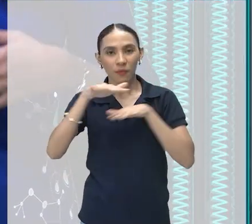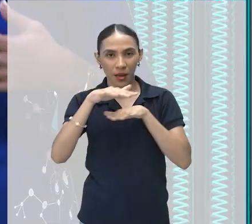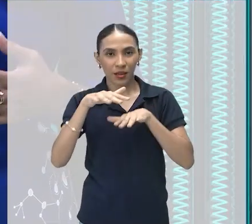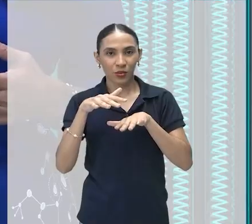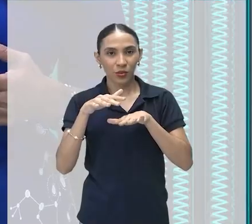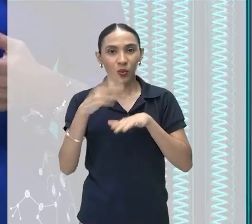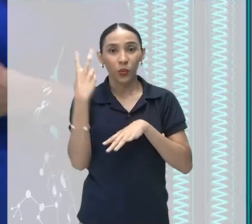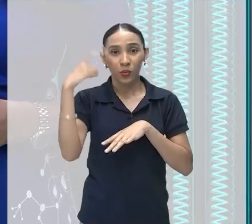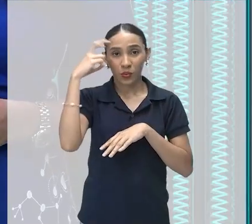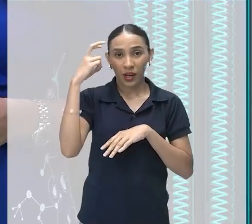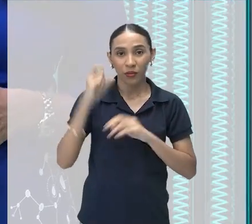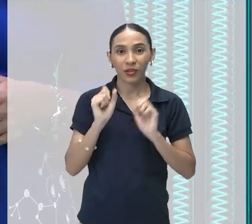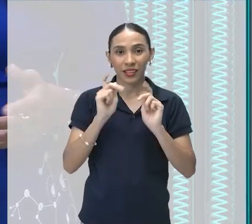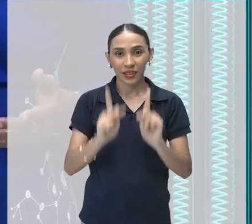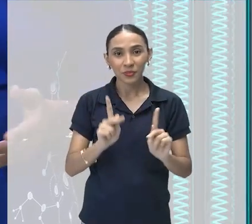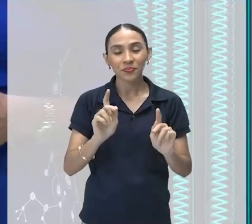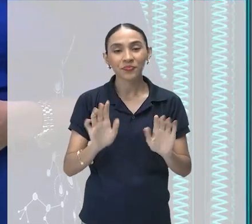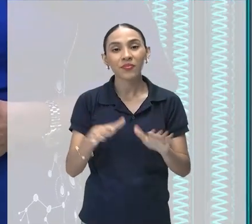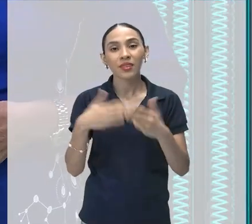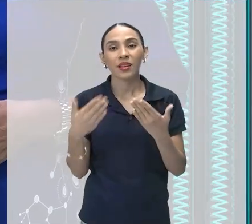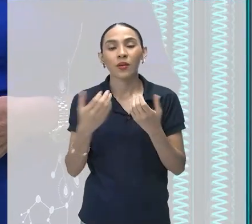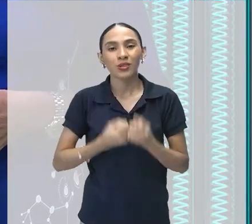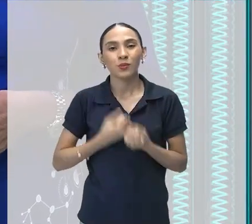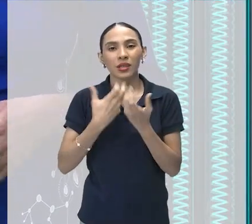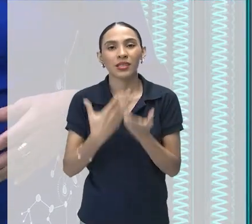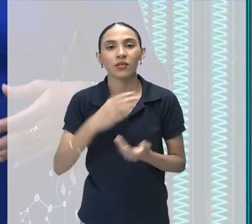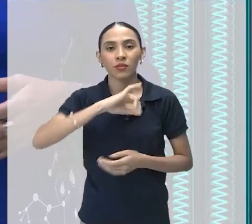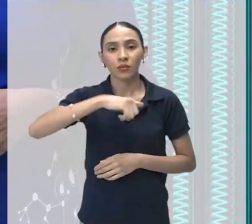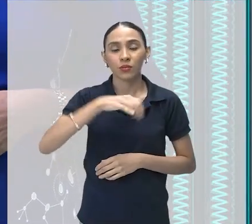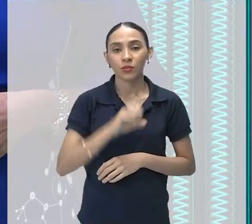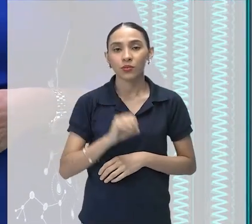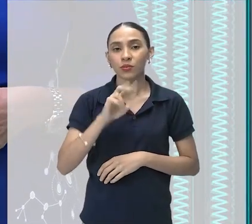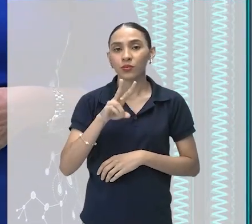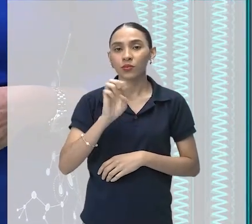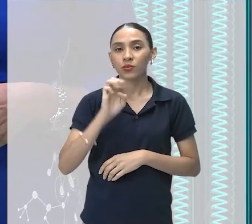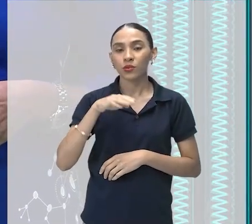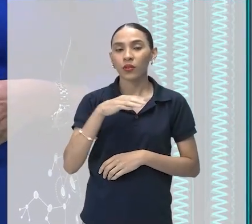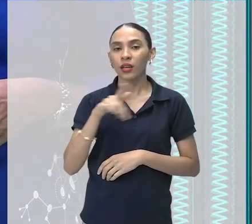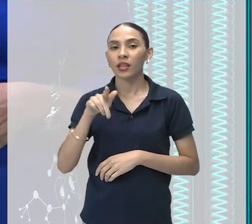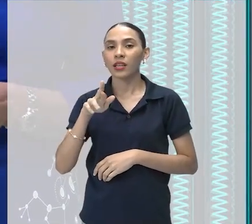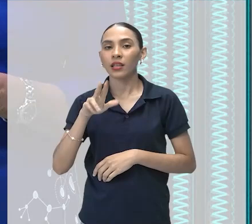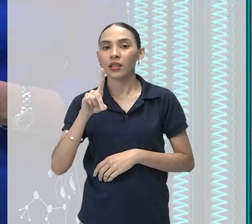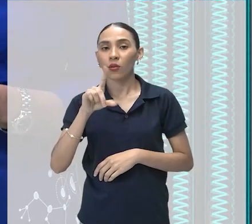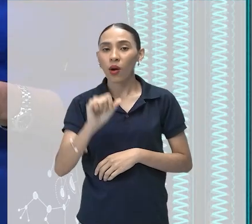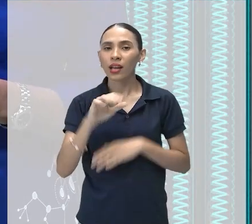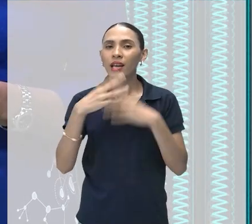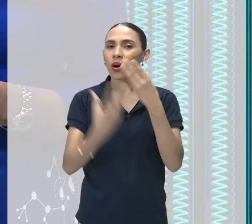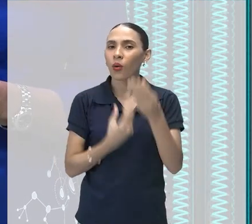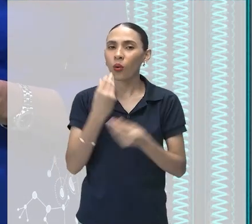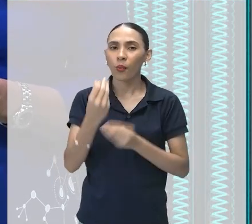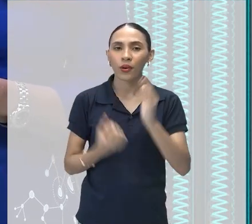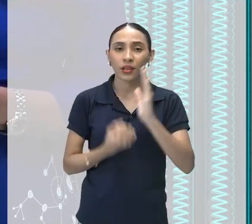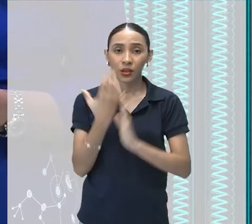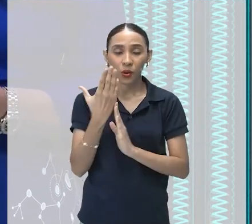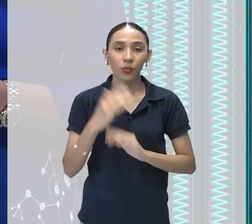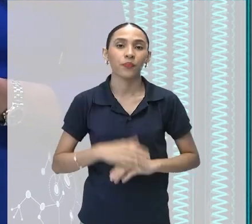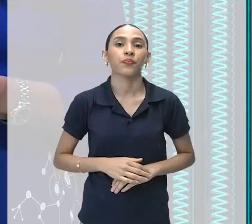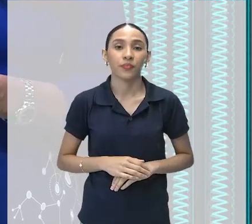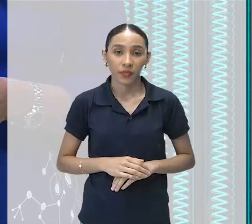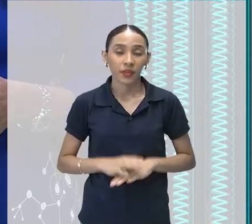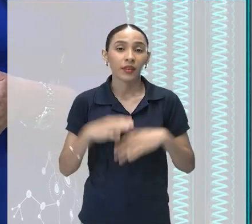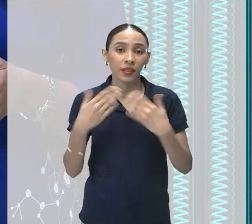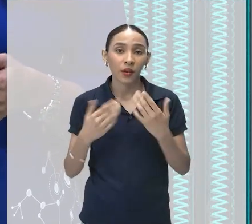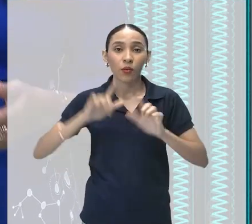movimento cultural, certo? E essa expressão Jovem Guarda, ela surgiu de onde? Bem, ela surgiu, de